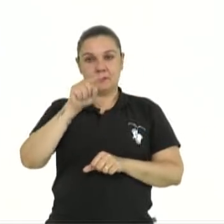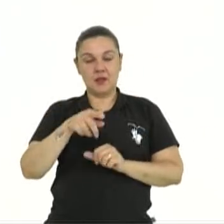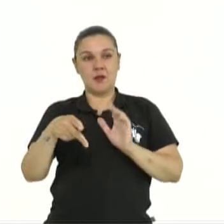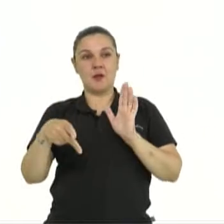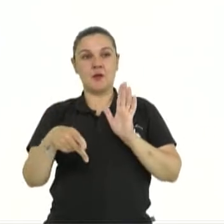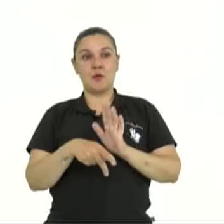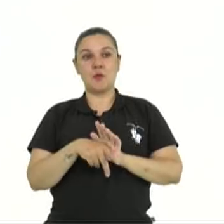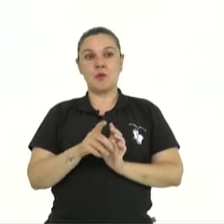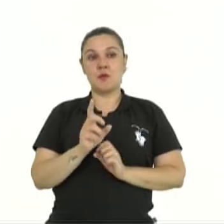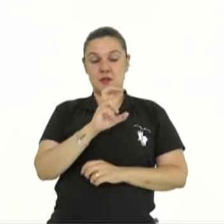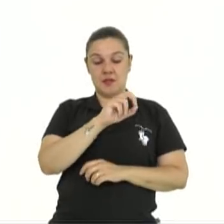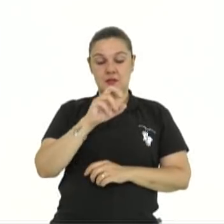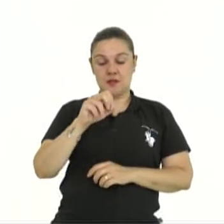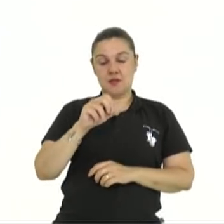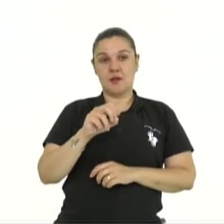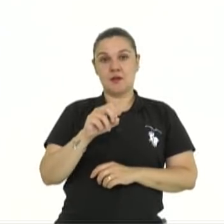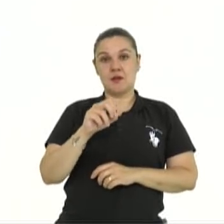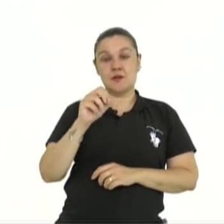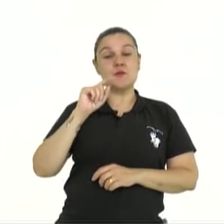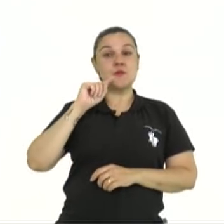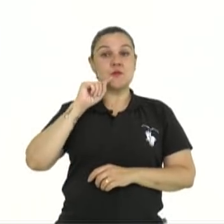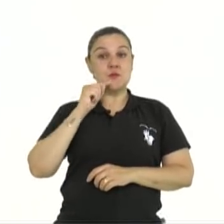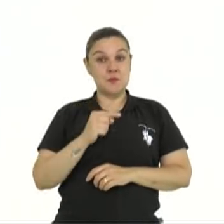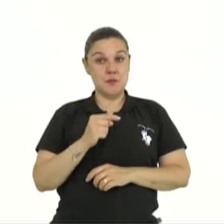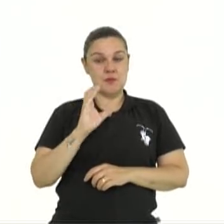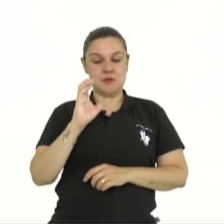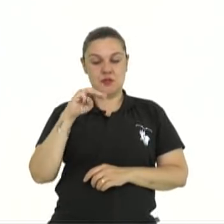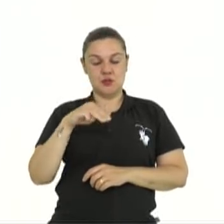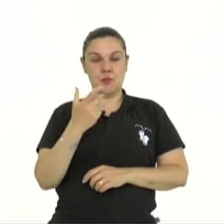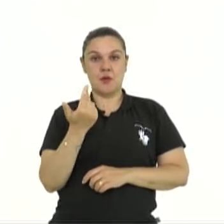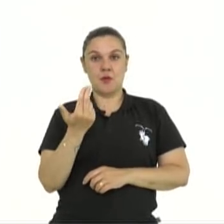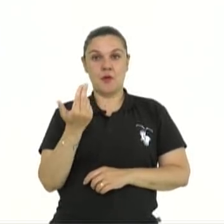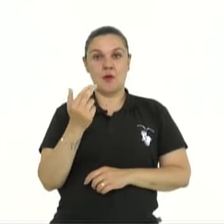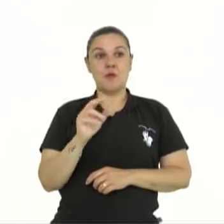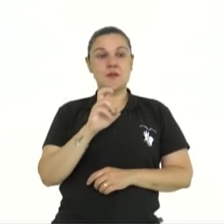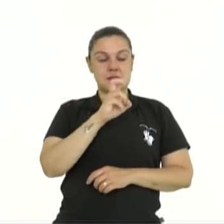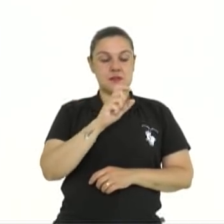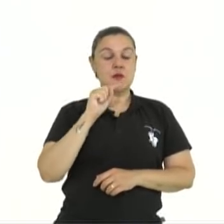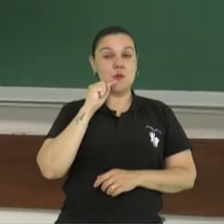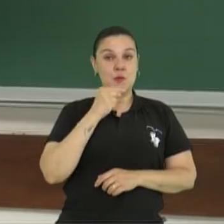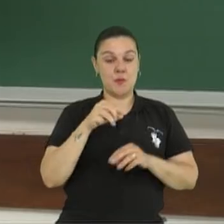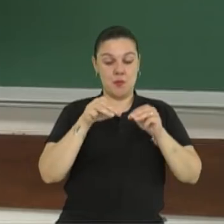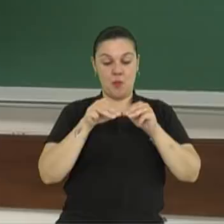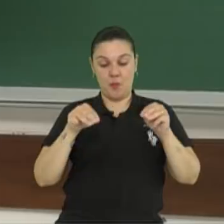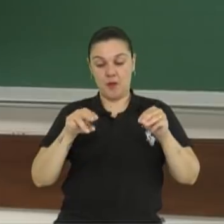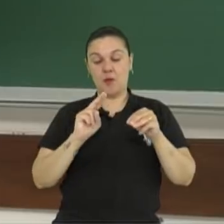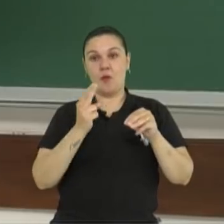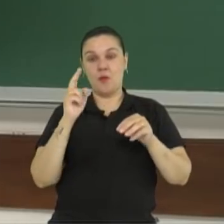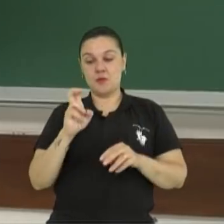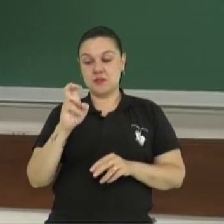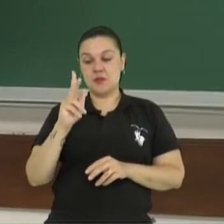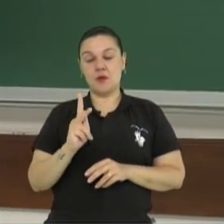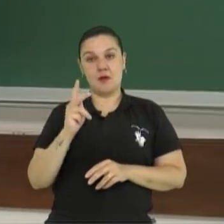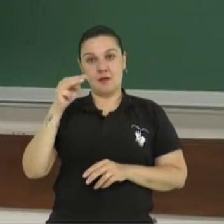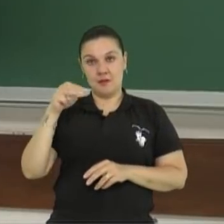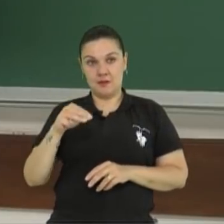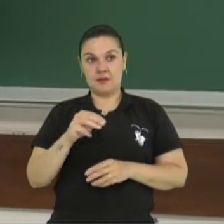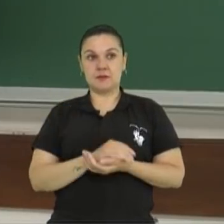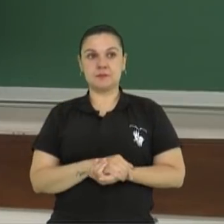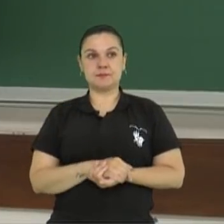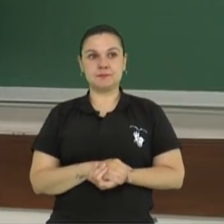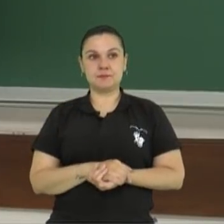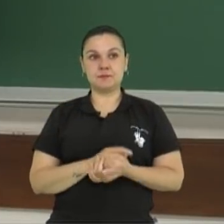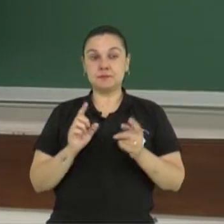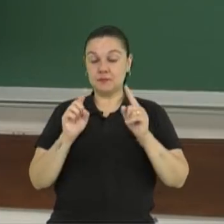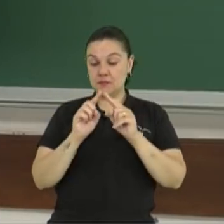nós vamos ter 500 mil centímetros, corresponde a 5 mil metros ou 5 quilômetros. Então,